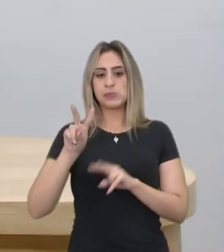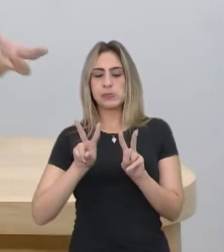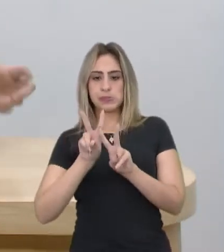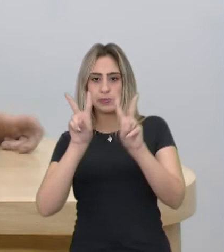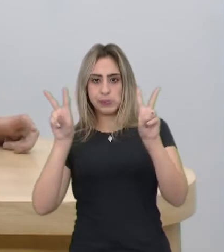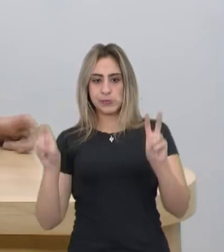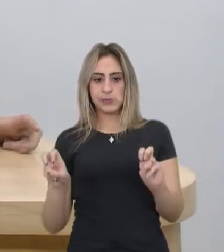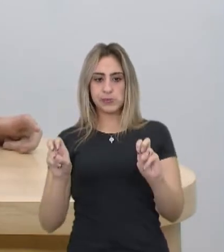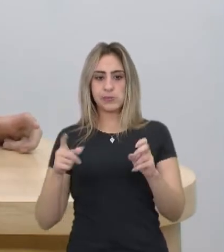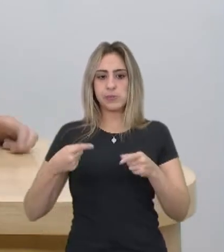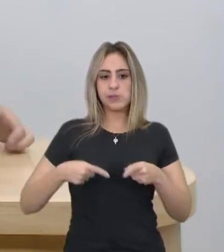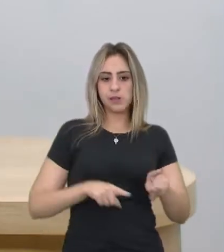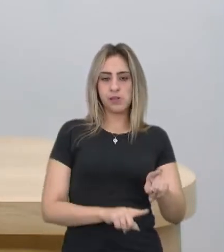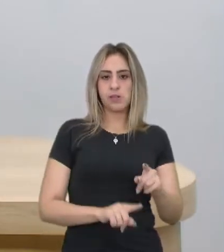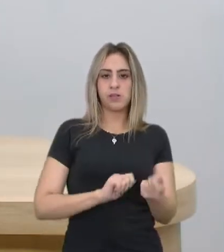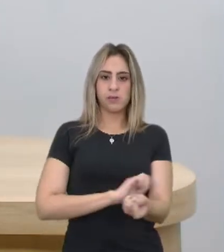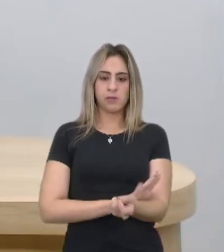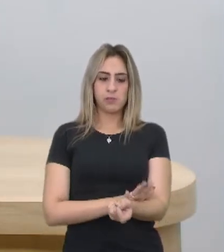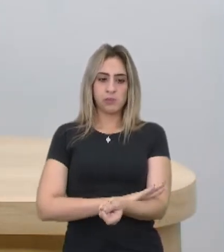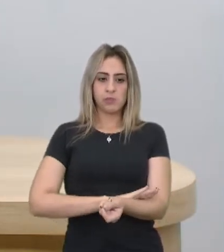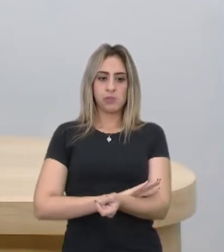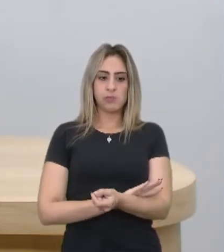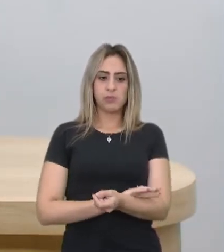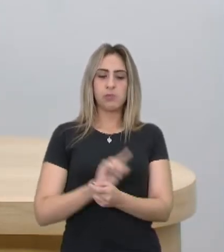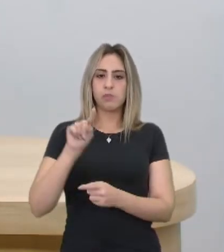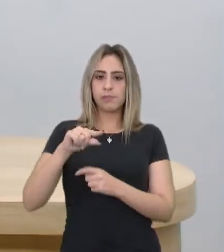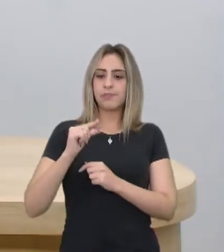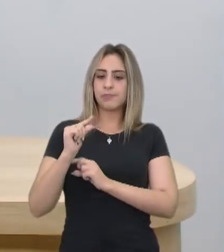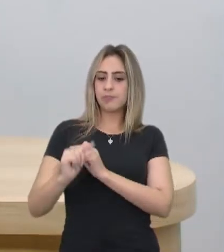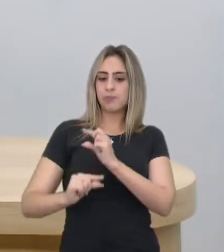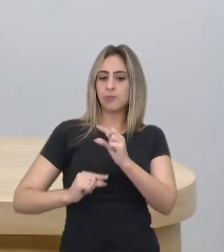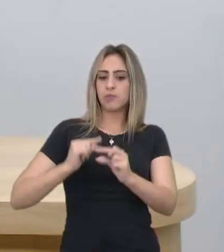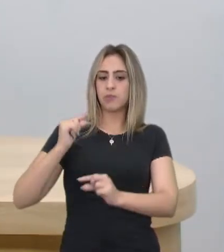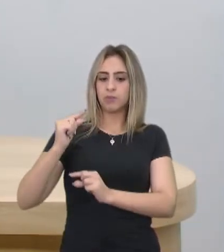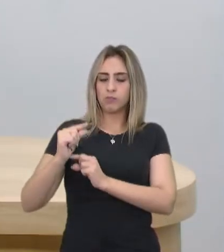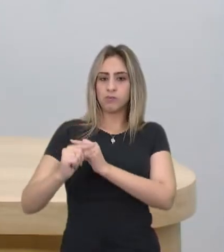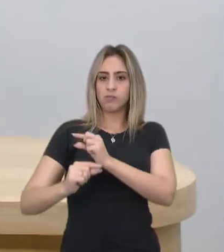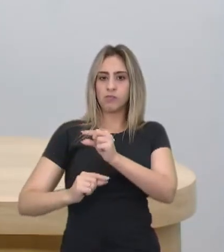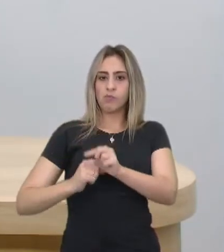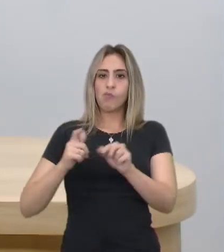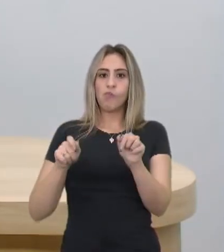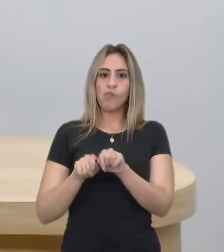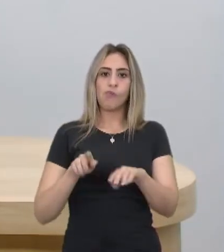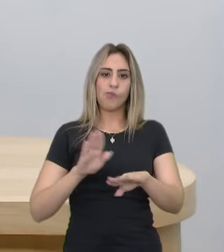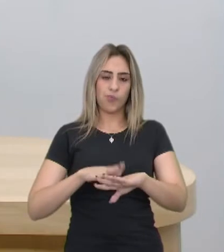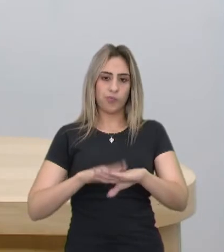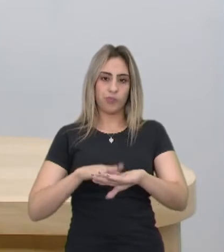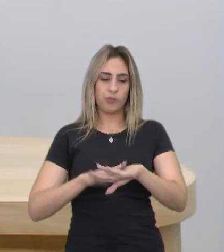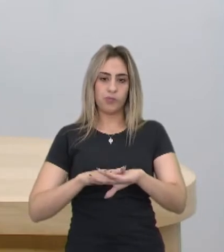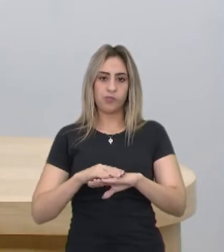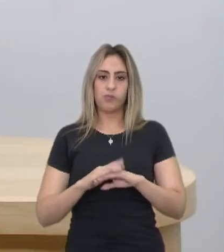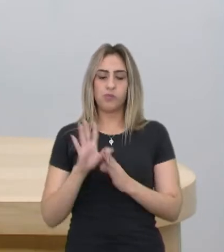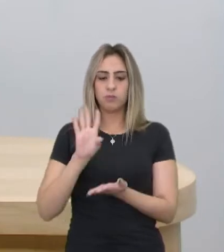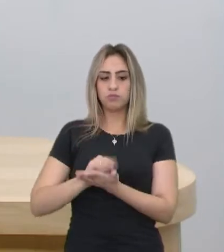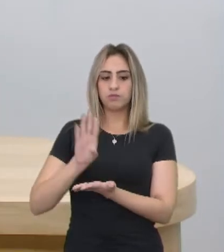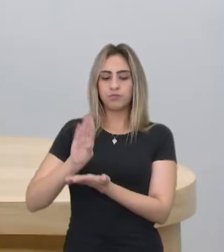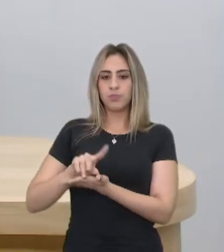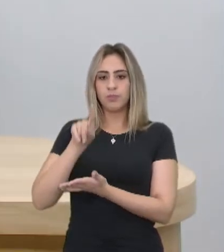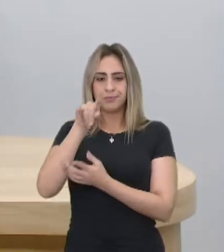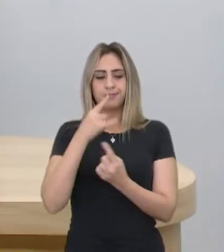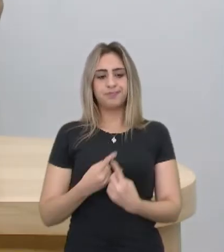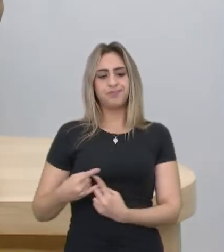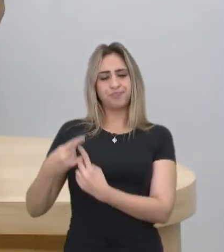temática antirracista estão sendo aos poucos aí, né, feitas upload aí para esse